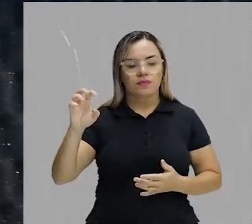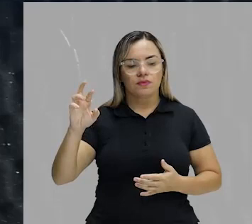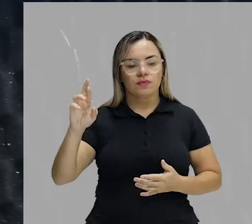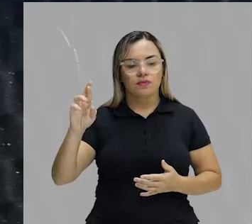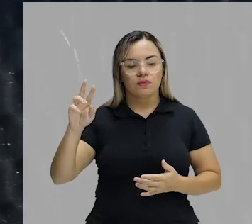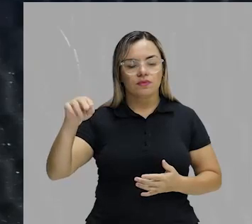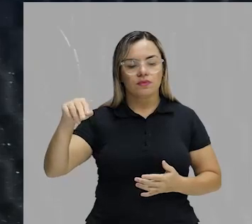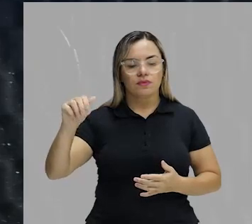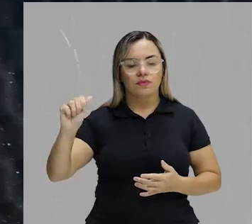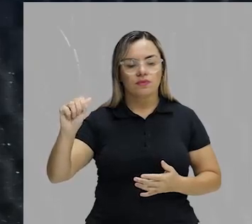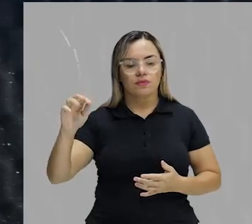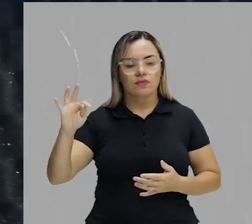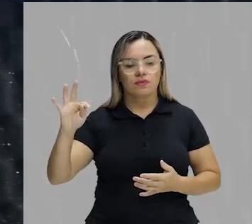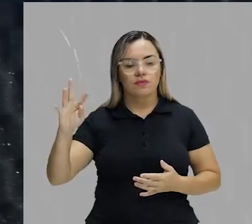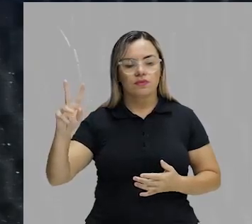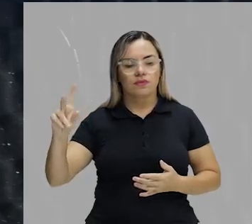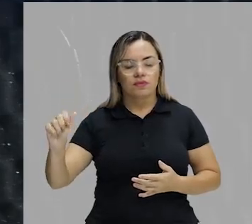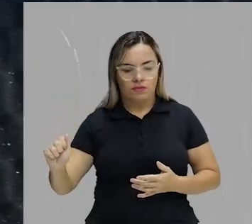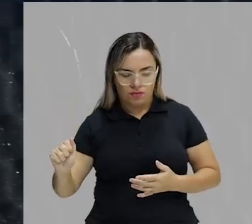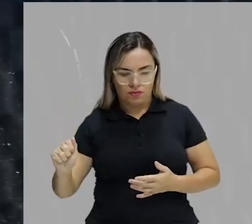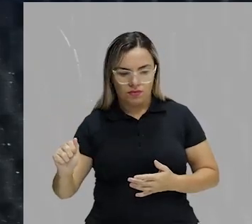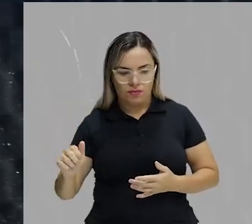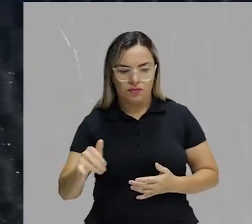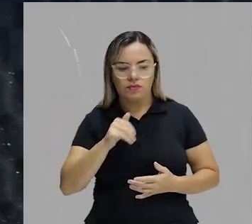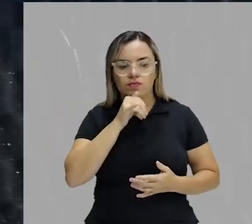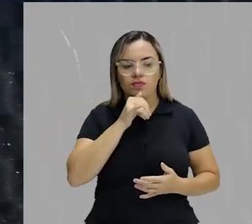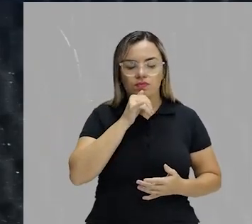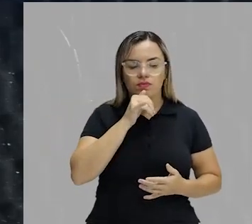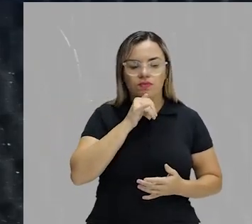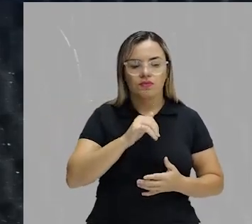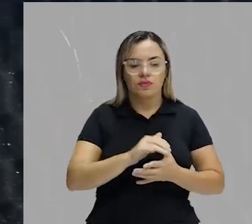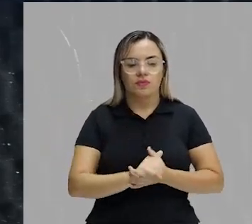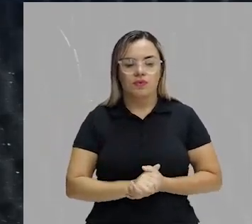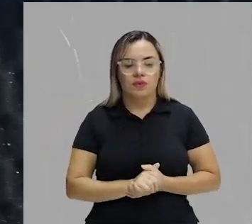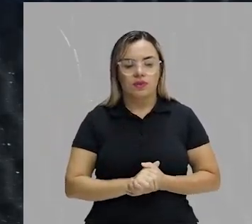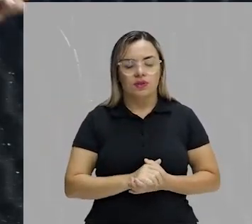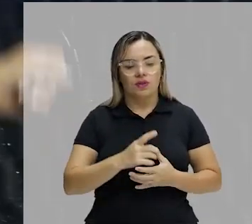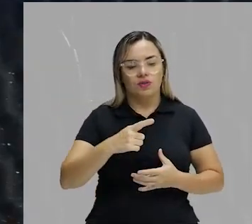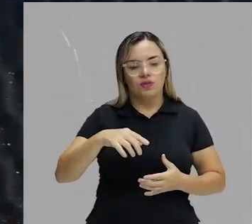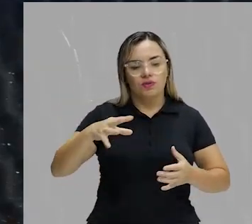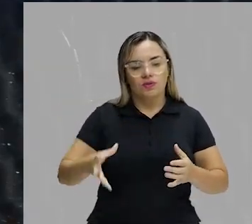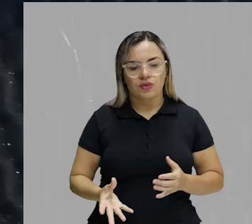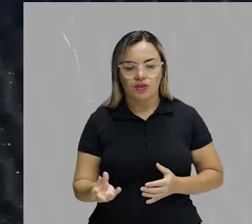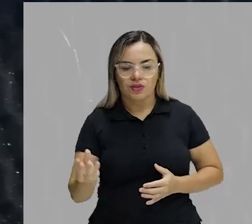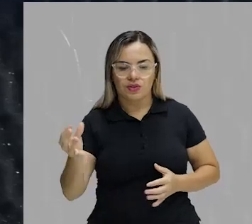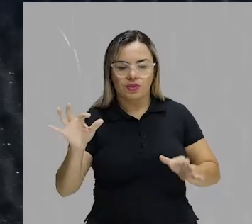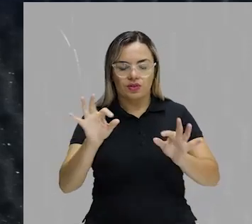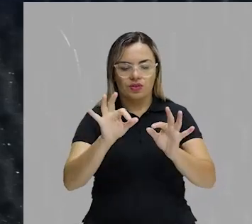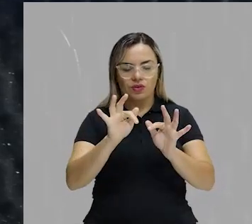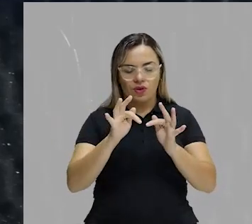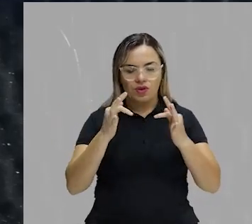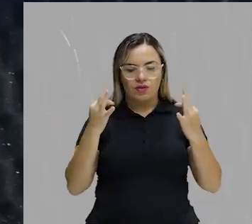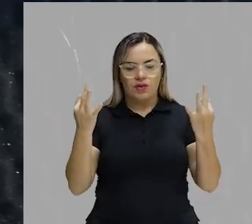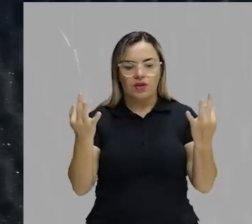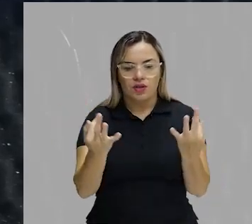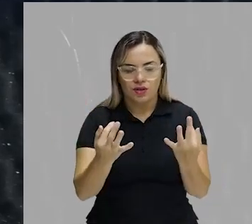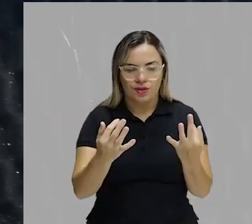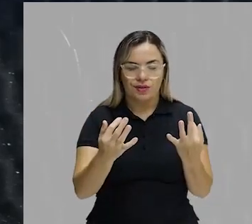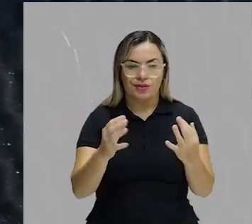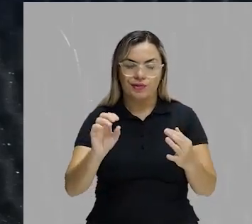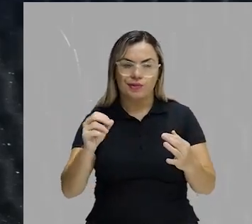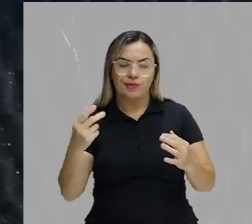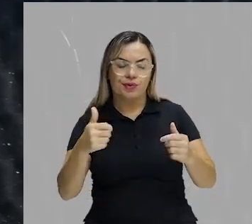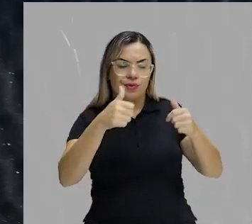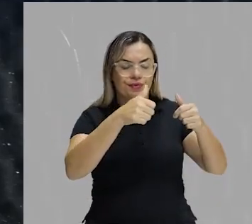viajar com a família ou ficar trabalhando. Ora brigava com os marinheiros, ora discutia com o capitão. Então, as conjunções